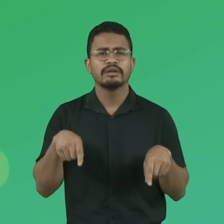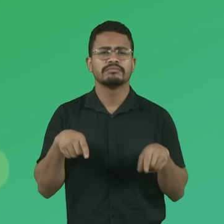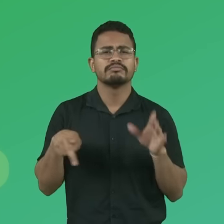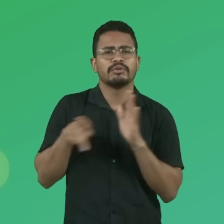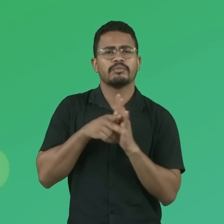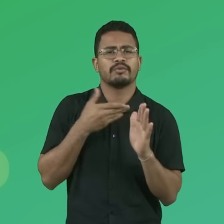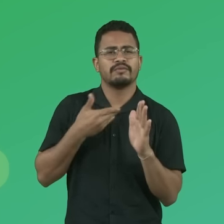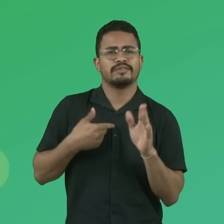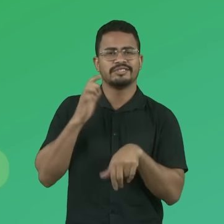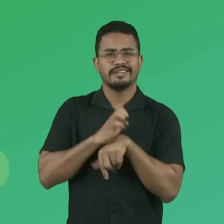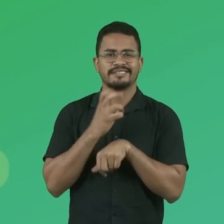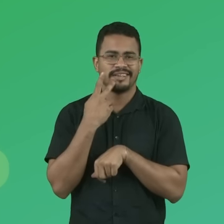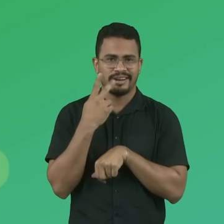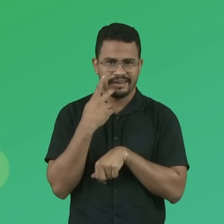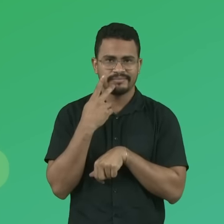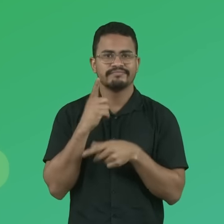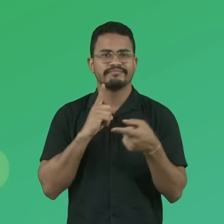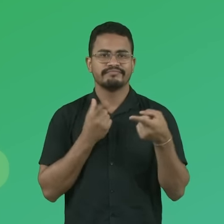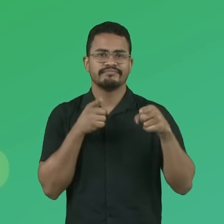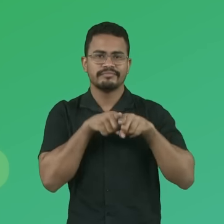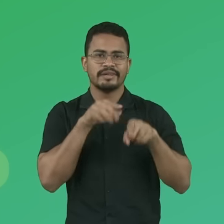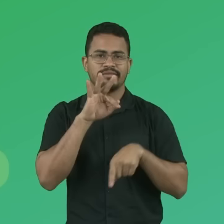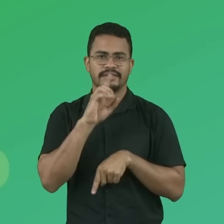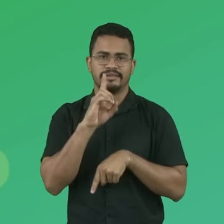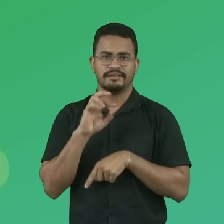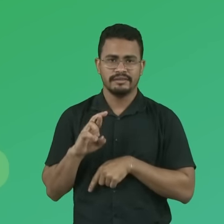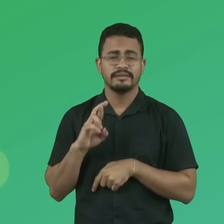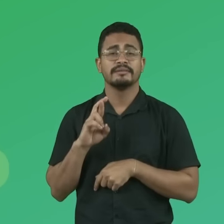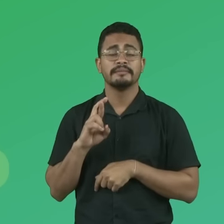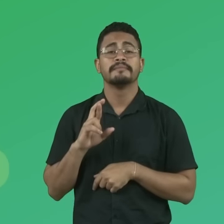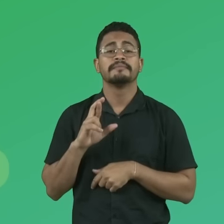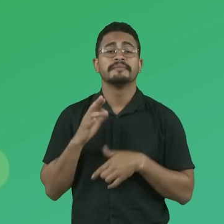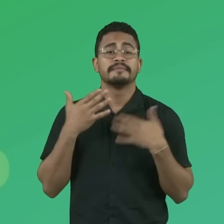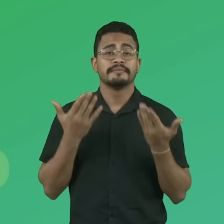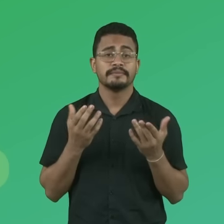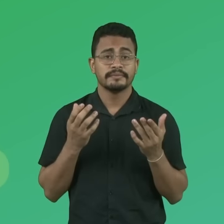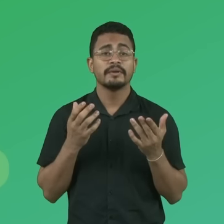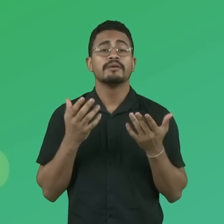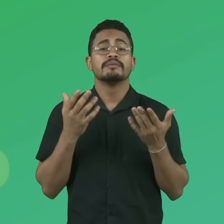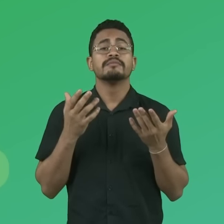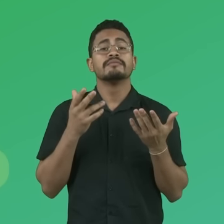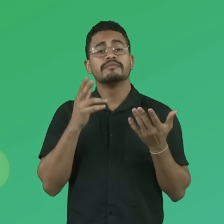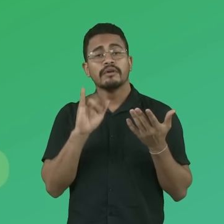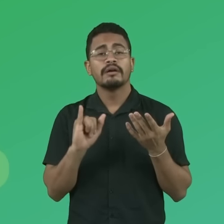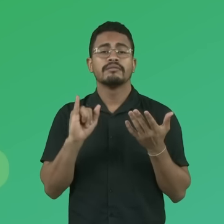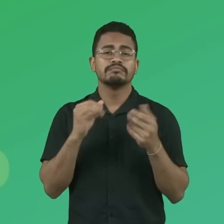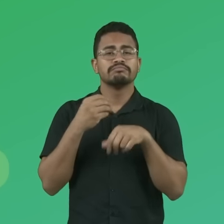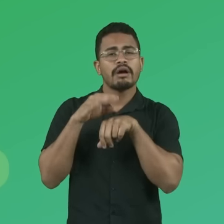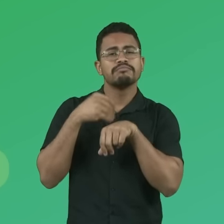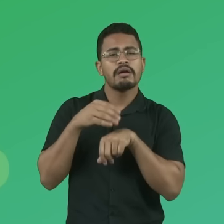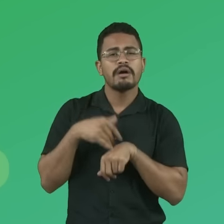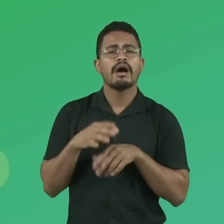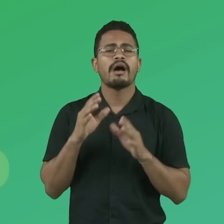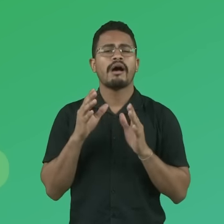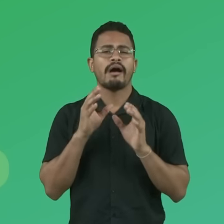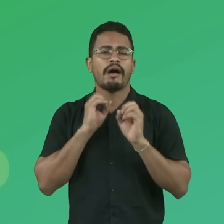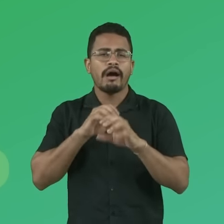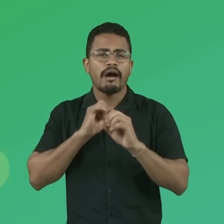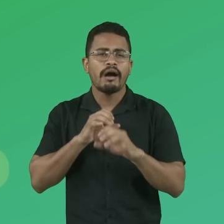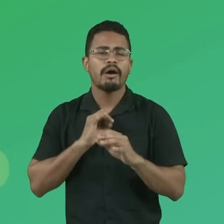governo do estado do Ceará, junto com a Fundação Demócrito Rocha, certo? E a gente está trazendo aí para vocês várias aulas, vários